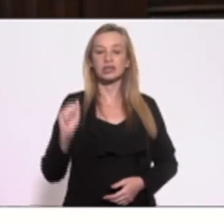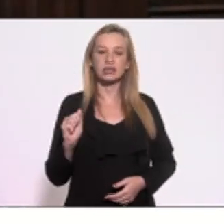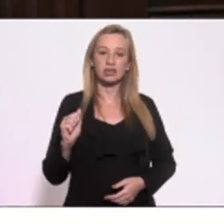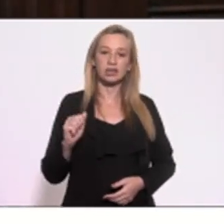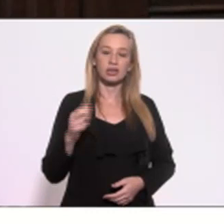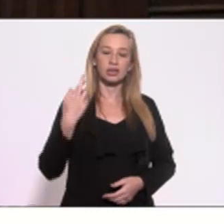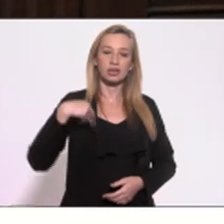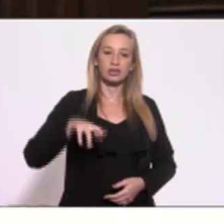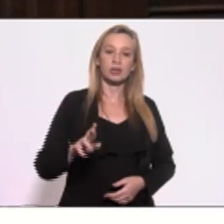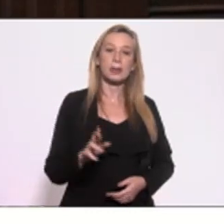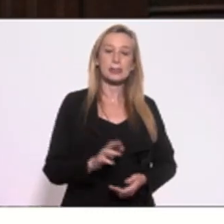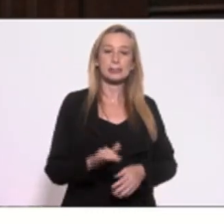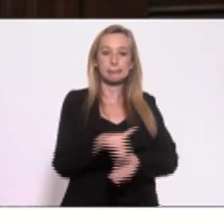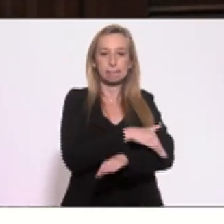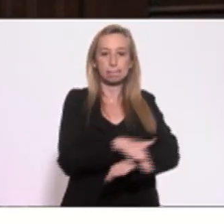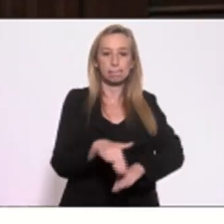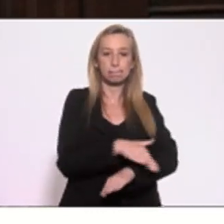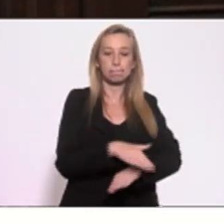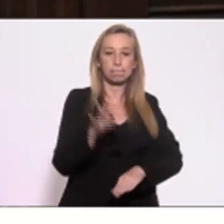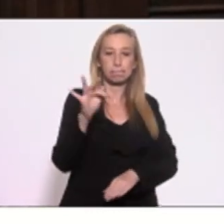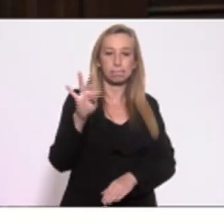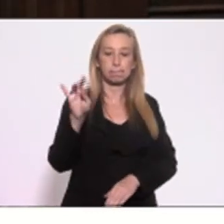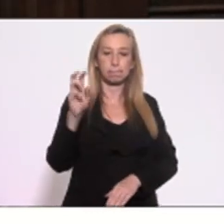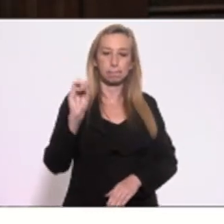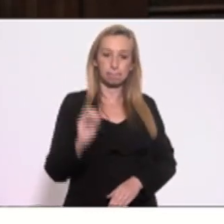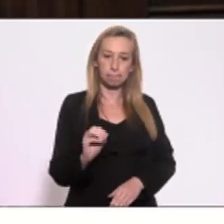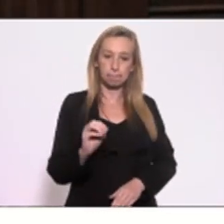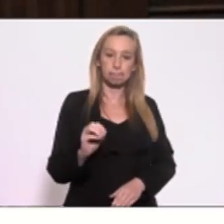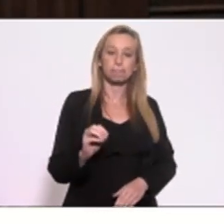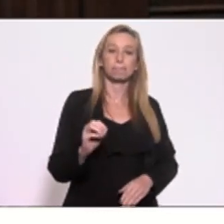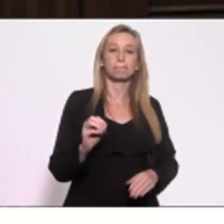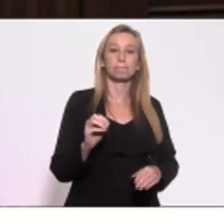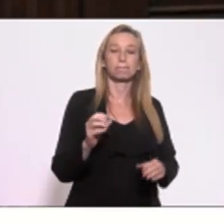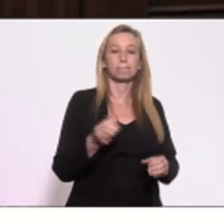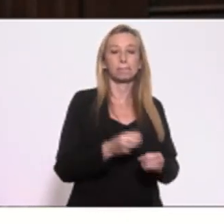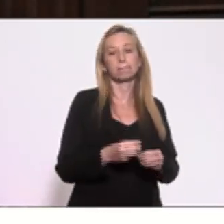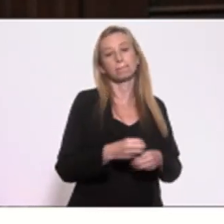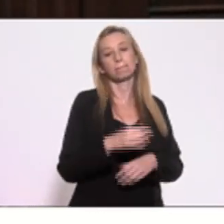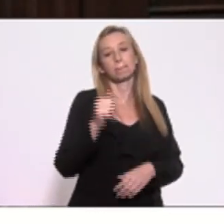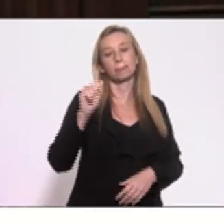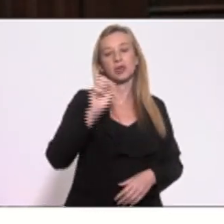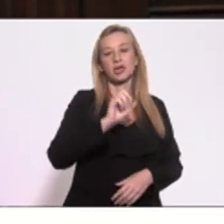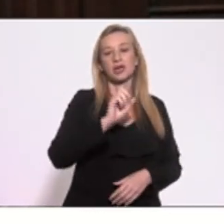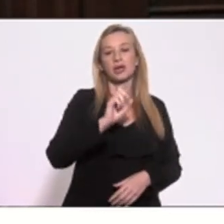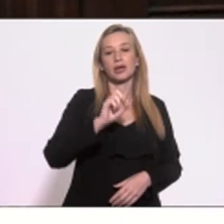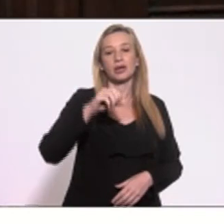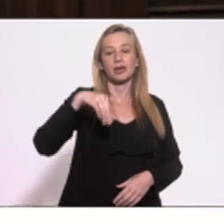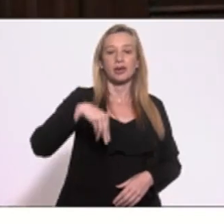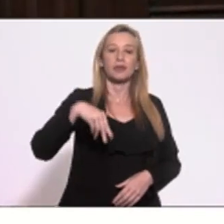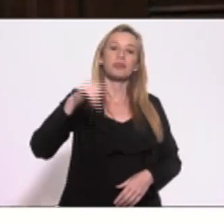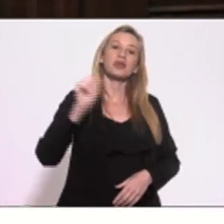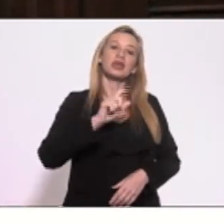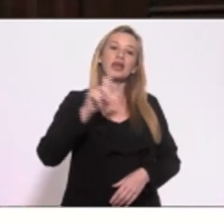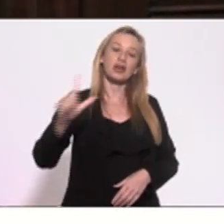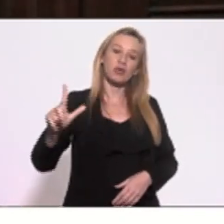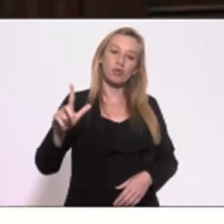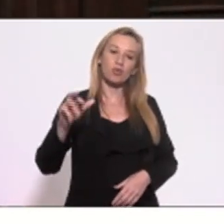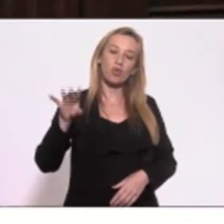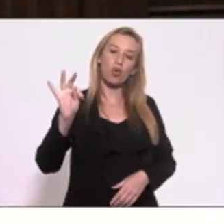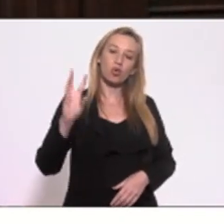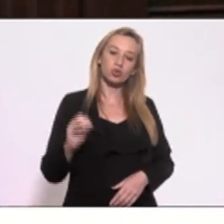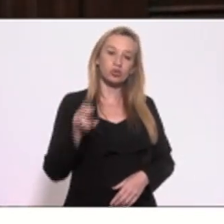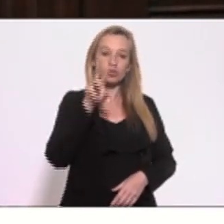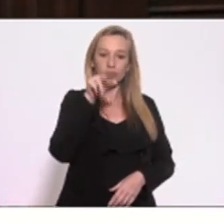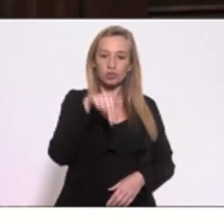Francisco Antônio Nascimento, 42, no bairro de Miguel Couto, em Nova Iguaçu. Ou seja, o nosso mandato se coloca